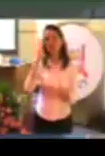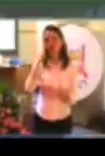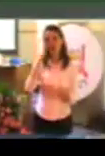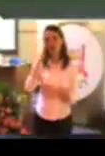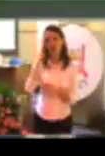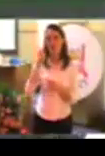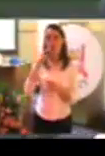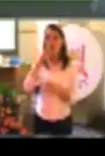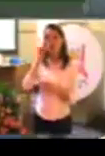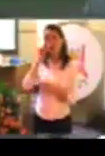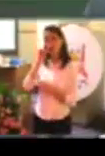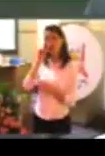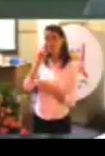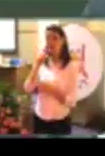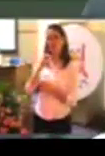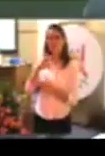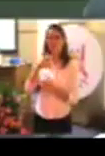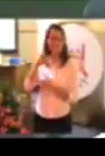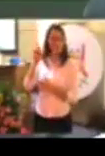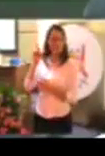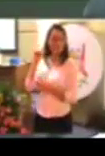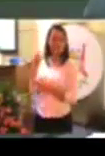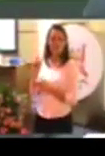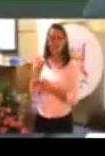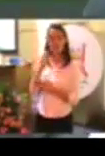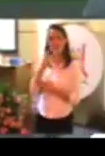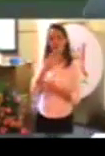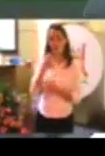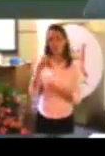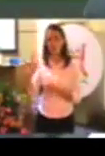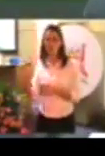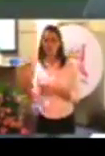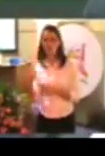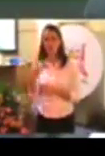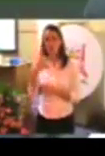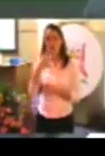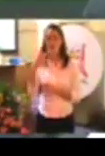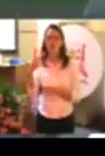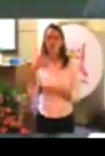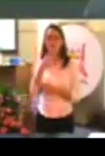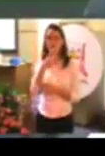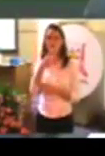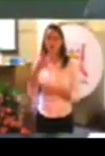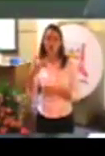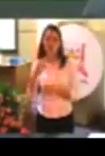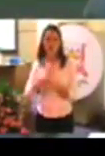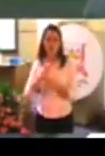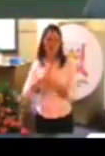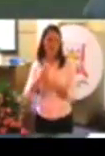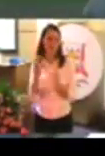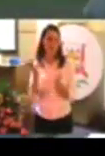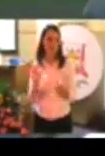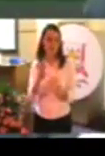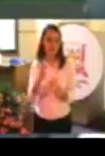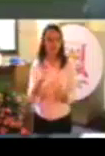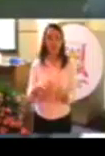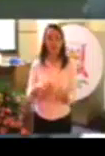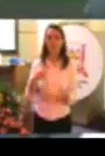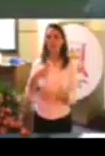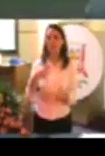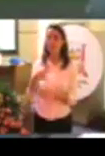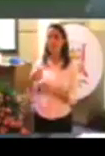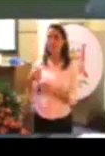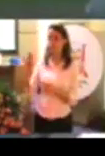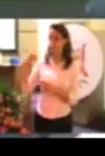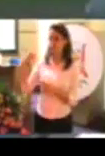ontem, praticamente, 2001, já se vão 12 anos, 13 anos, não é? E aí eu fui